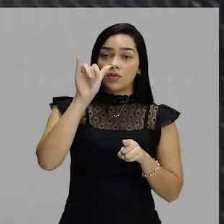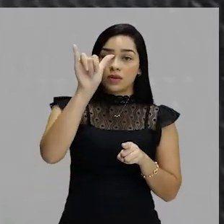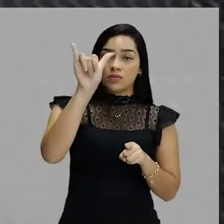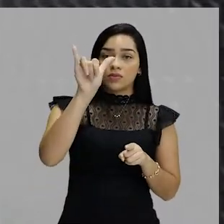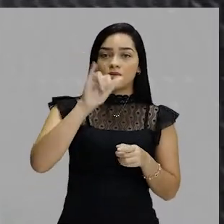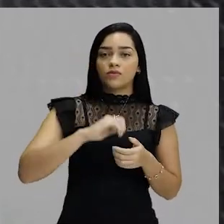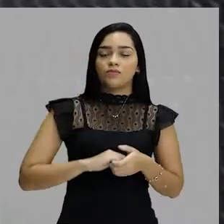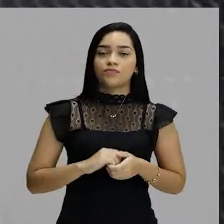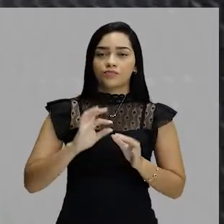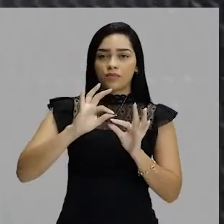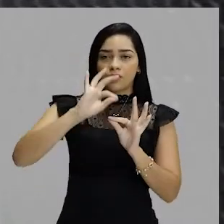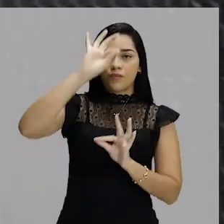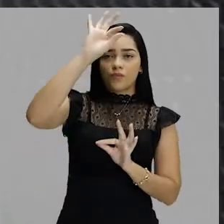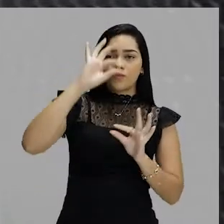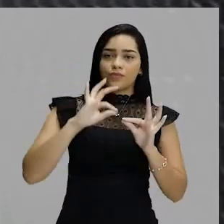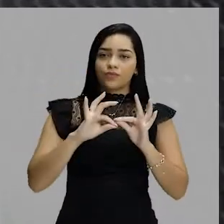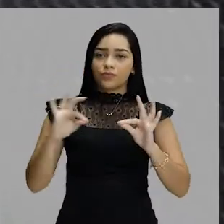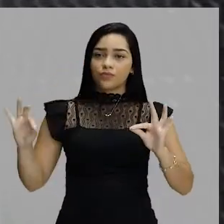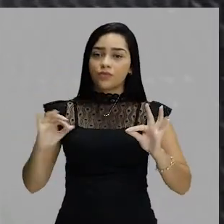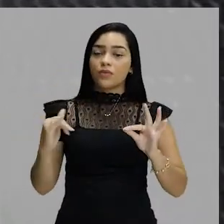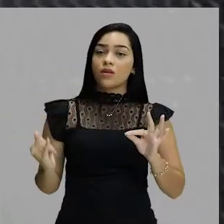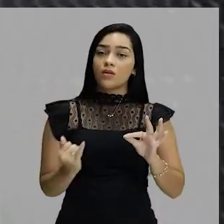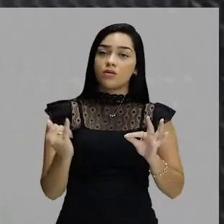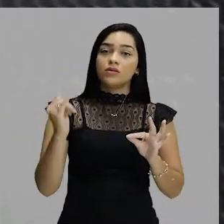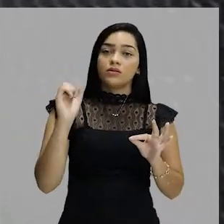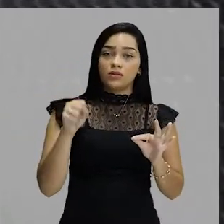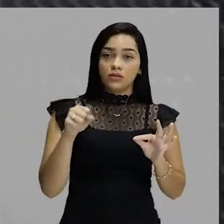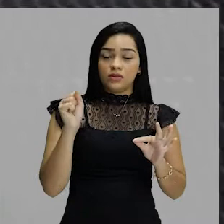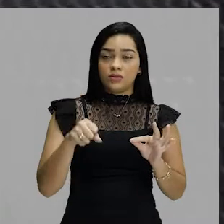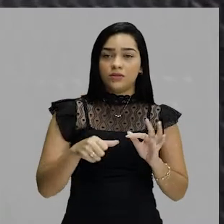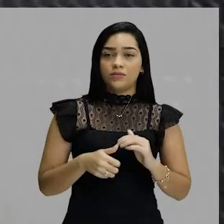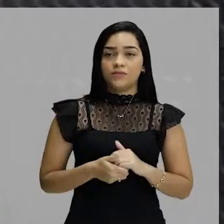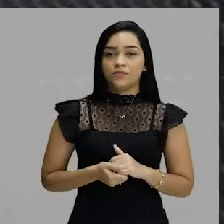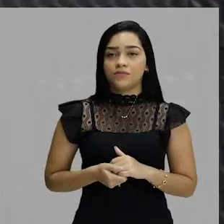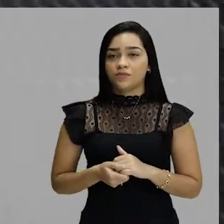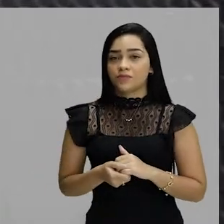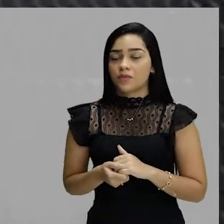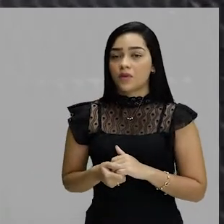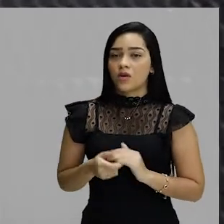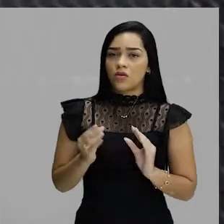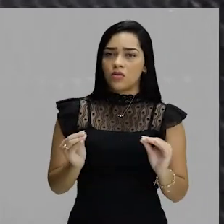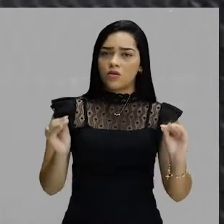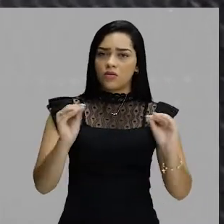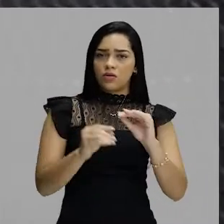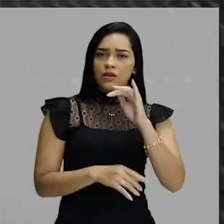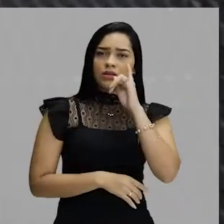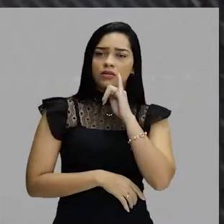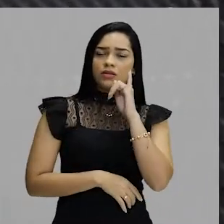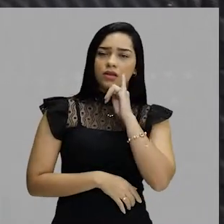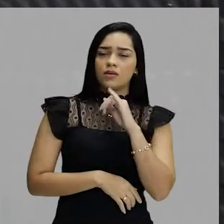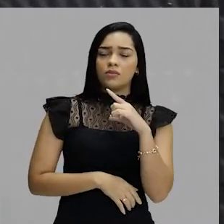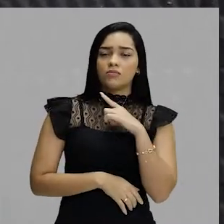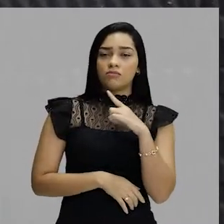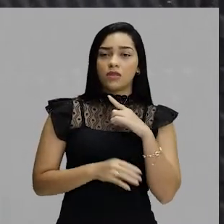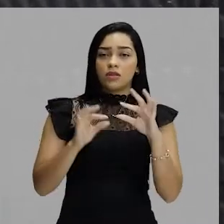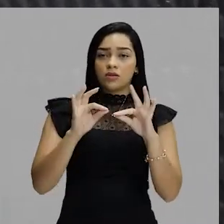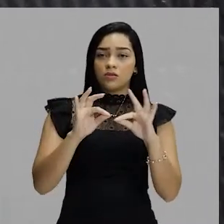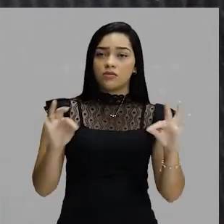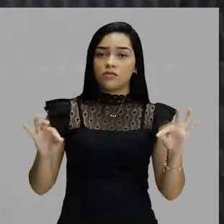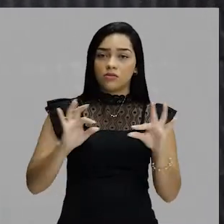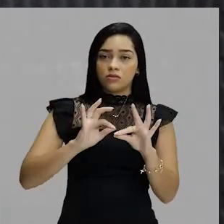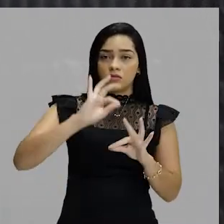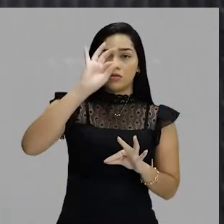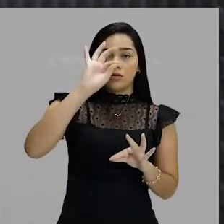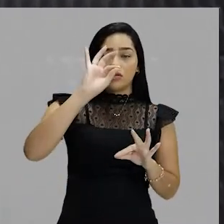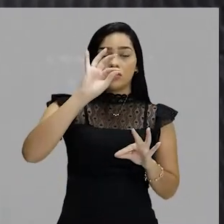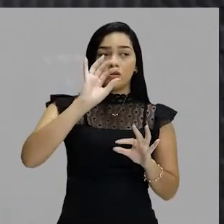o eixo y. São dois pontos bastante importantes do gráfico de uma função. Então, botei um exemplo aqui, um plano cartesiano, e tracei um